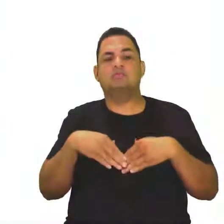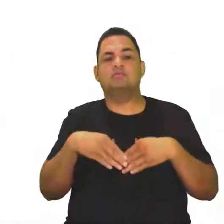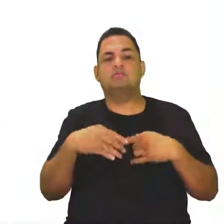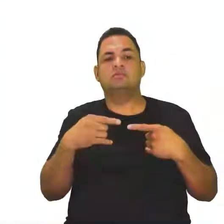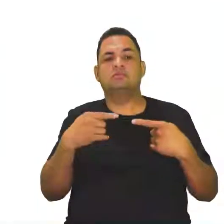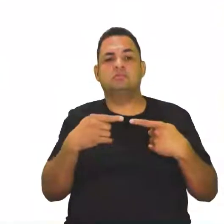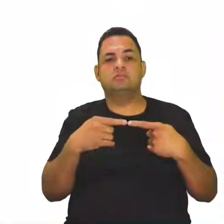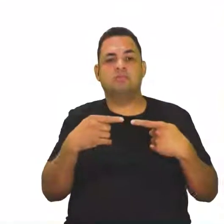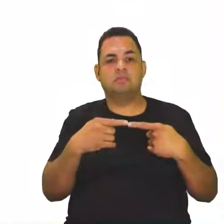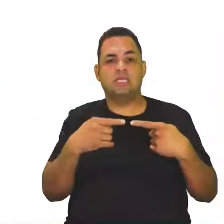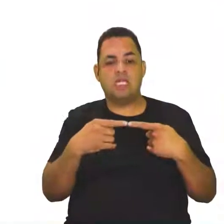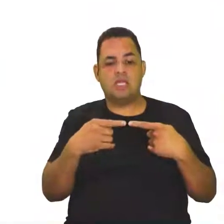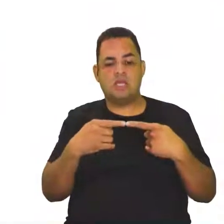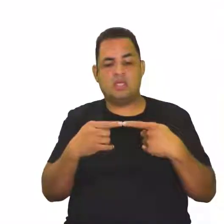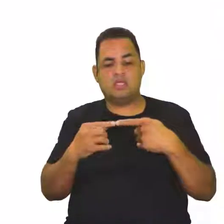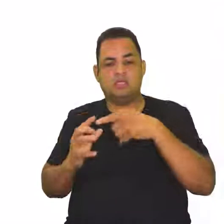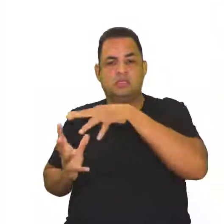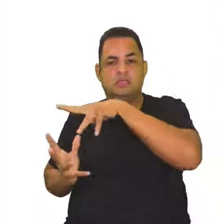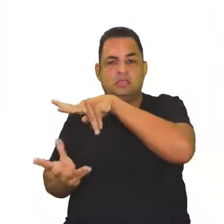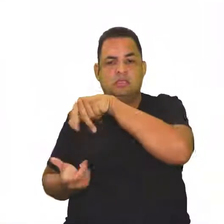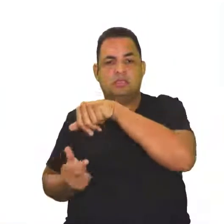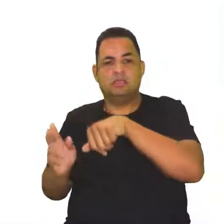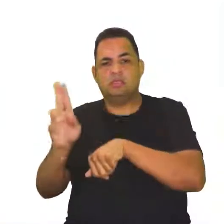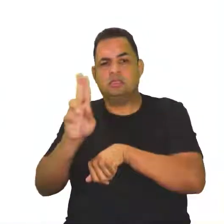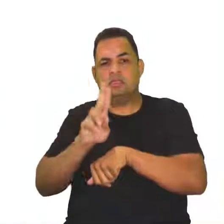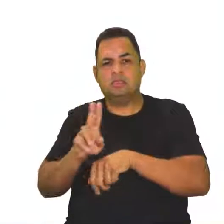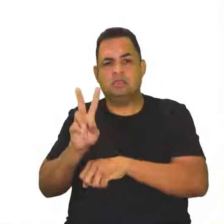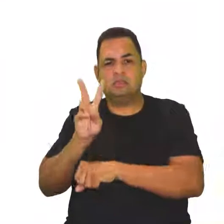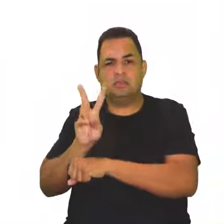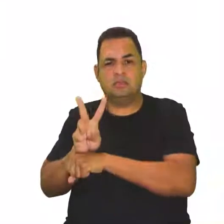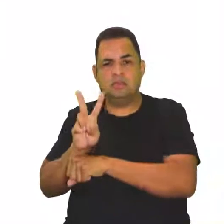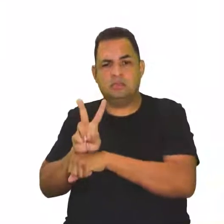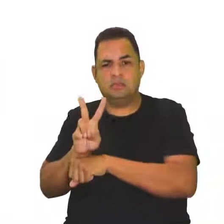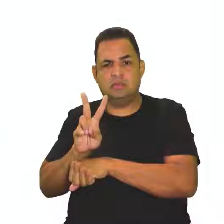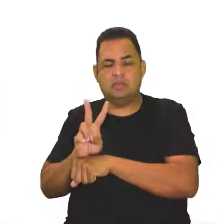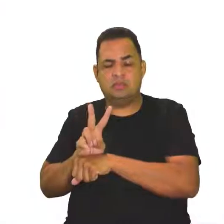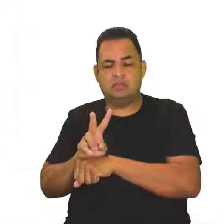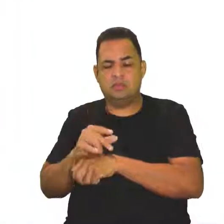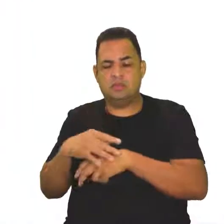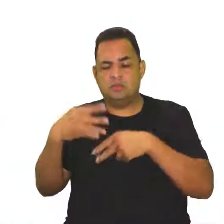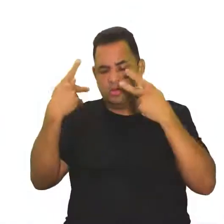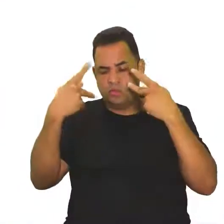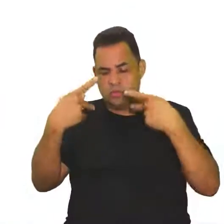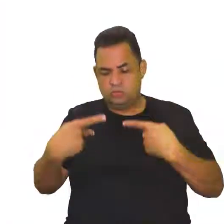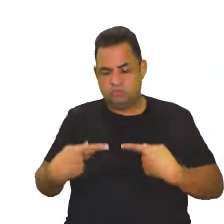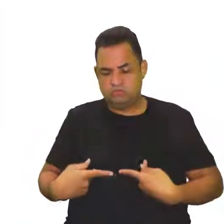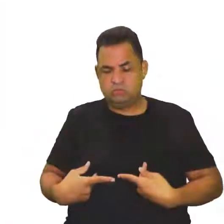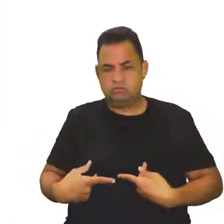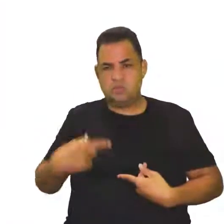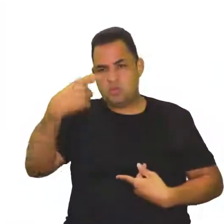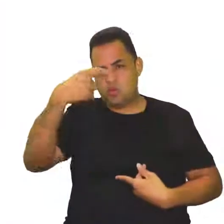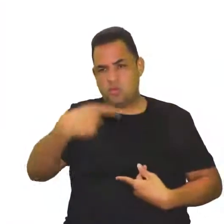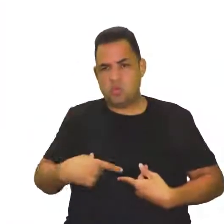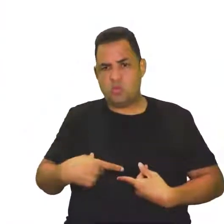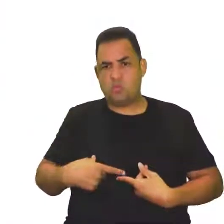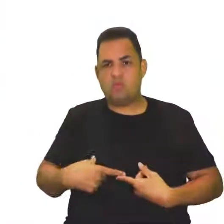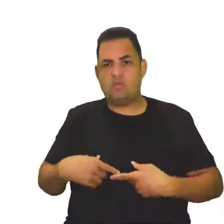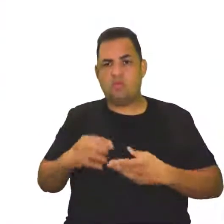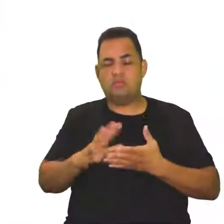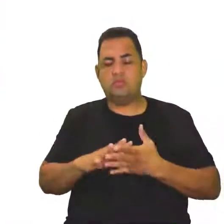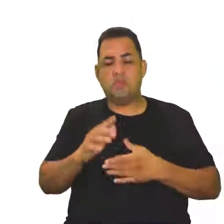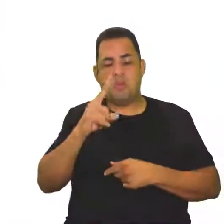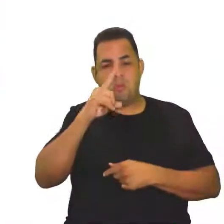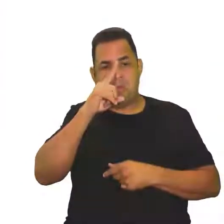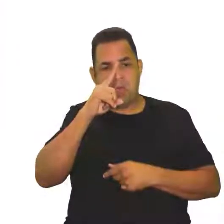As ligações à Terra são muito usadas para proteger o homem contra o perigo de